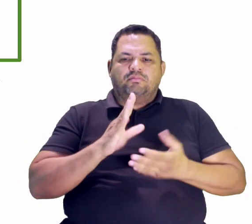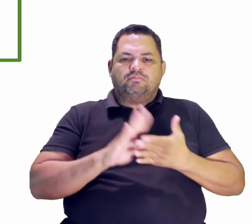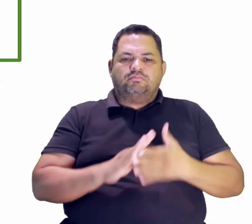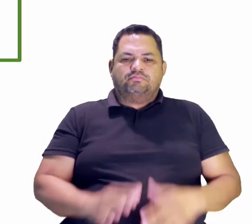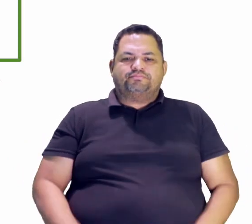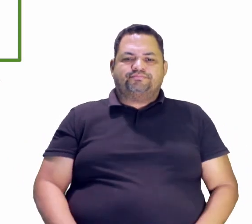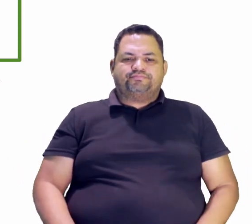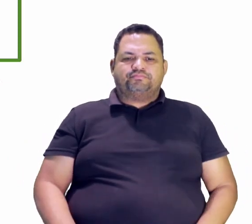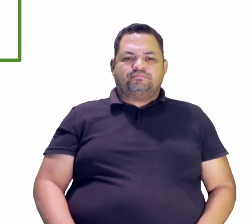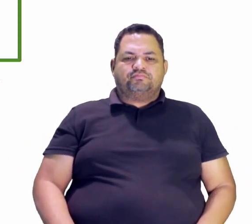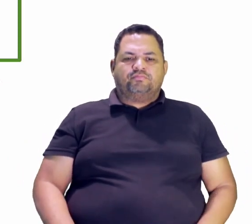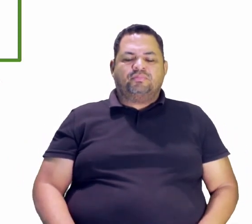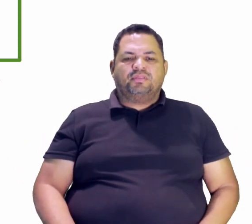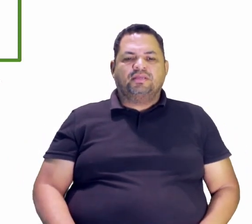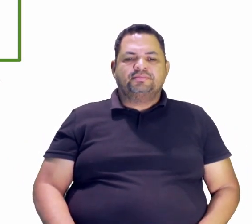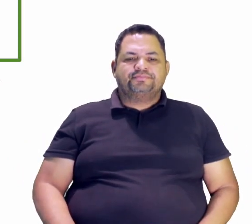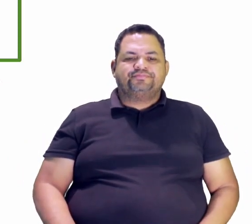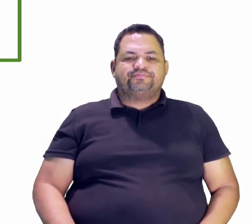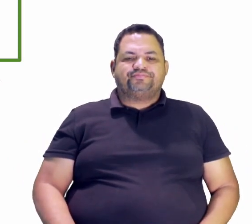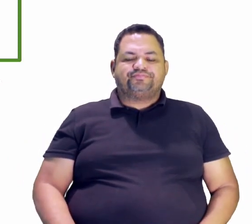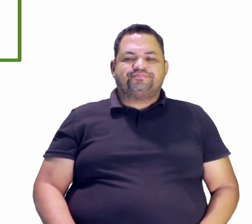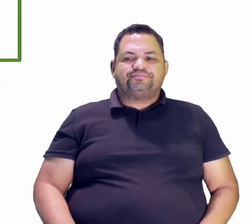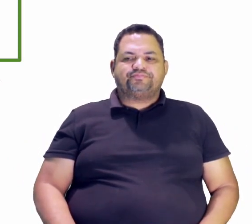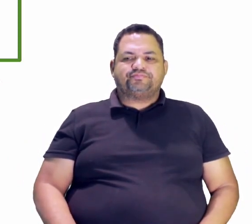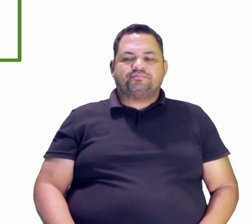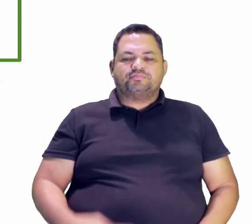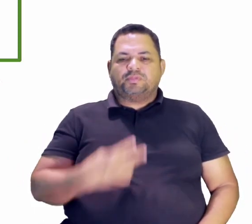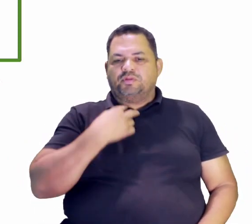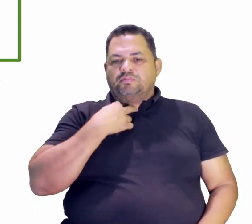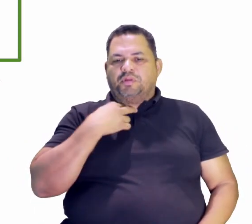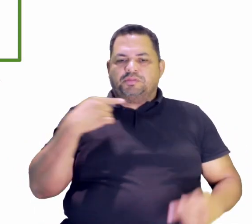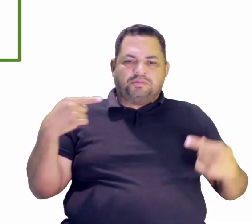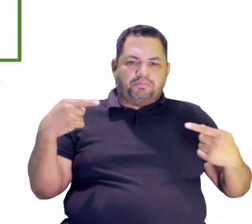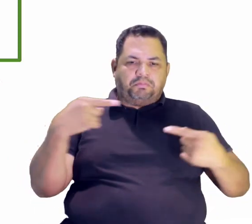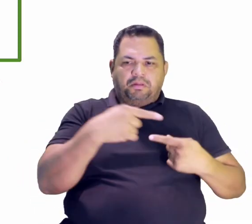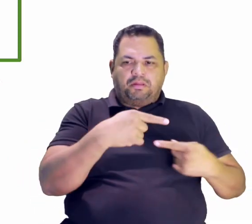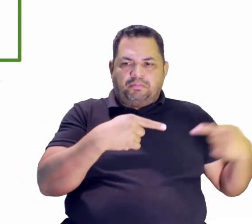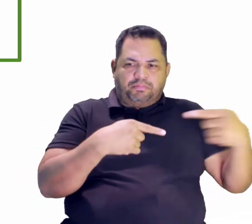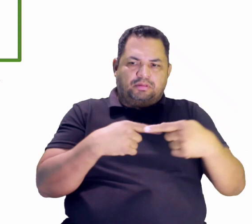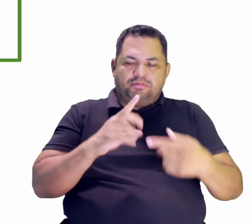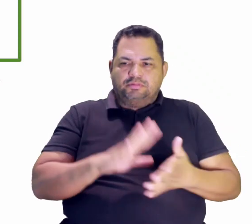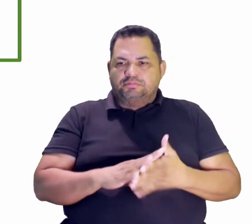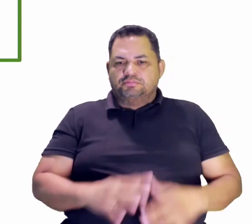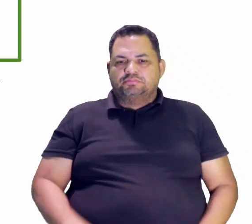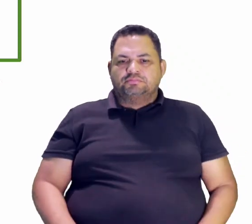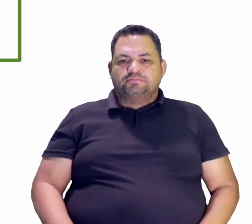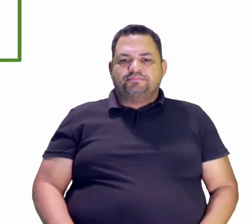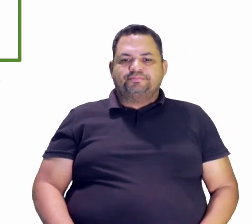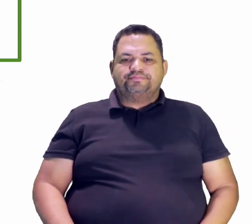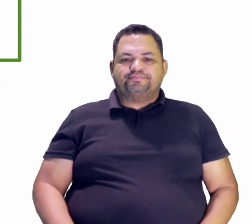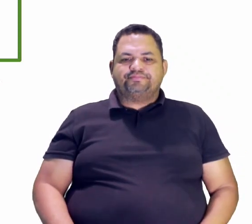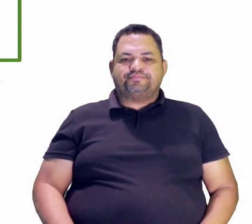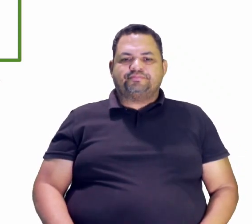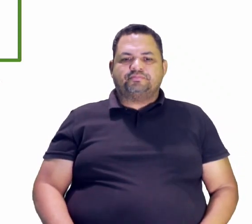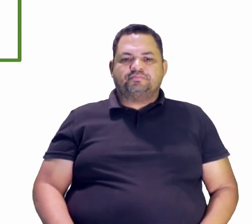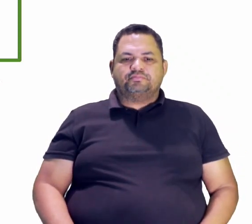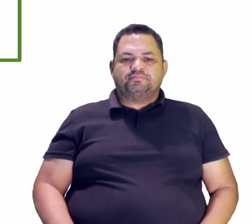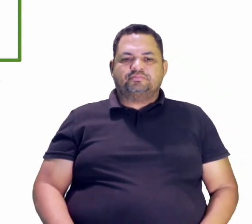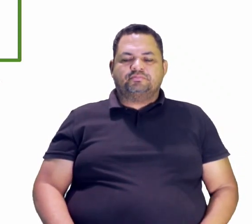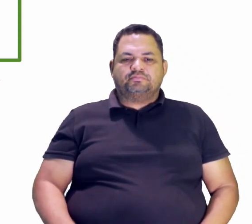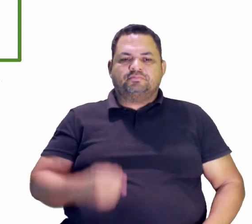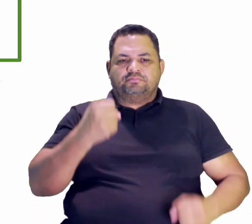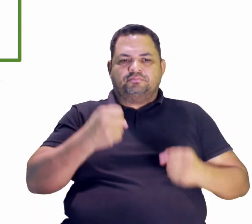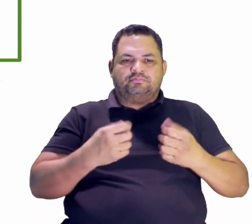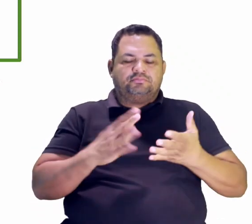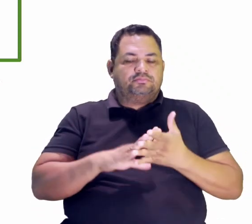sua mão, né? Não pode um entrar na mão do outro, porque essa chamada mão do carro é o lugar que ele vai andar